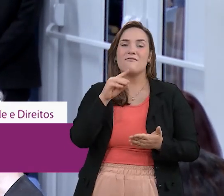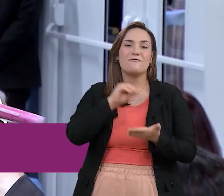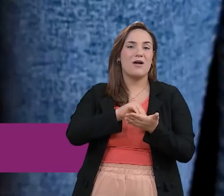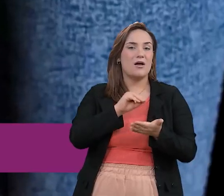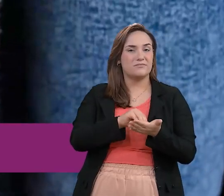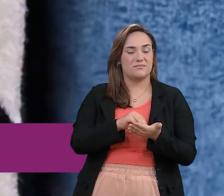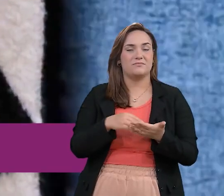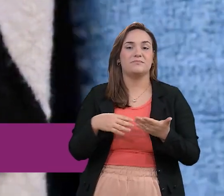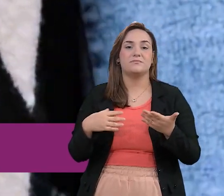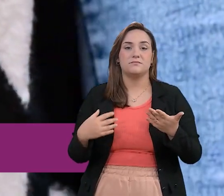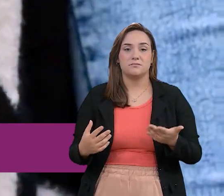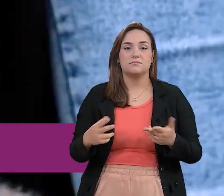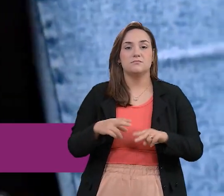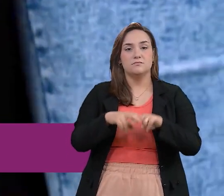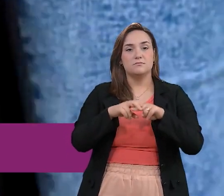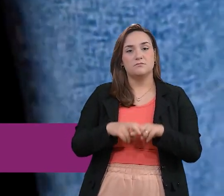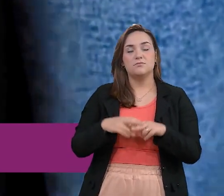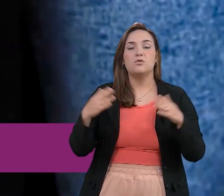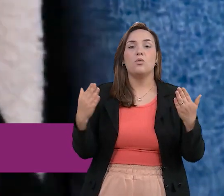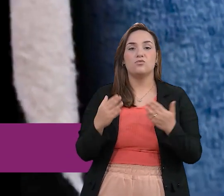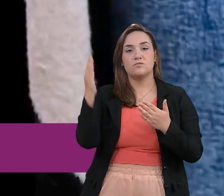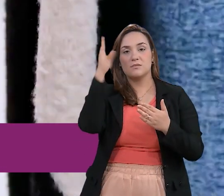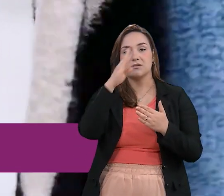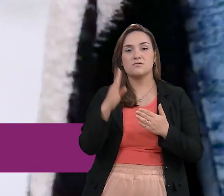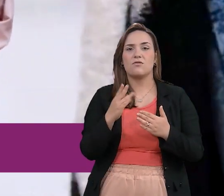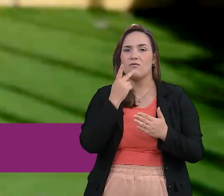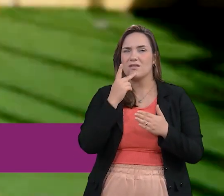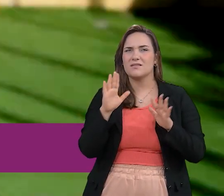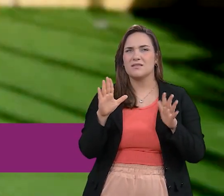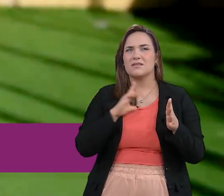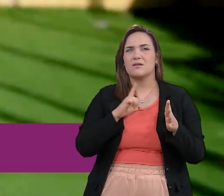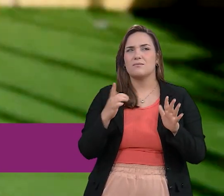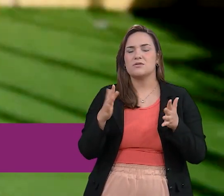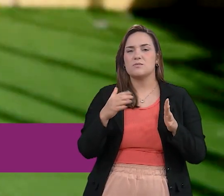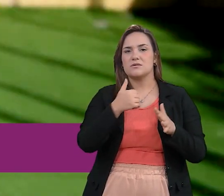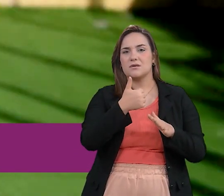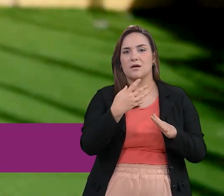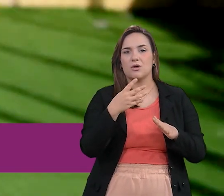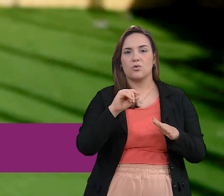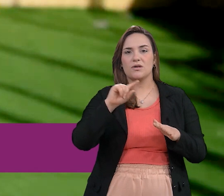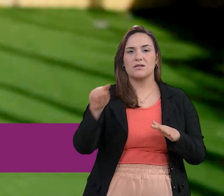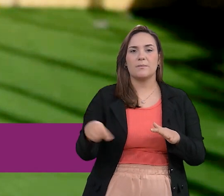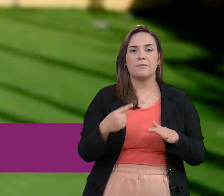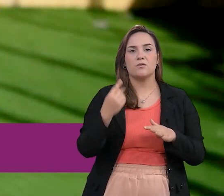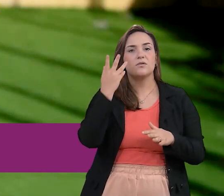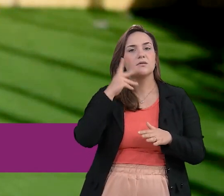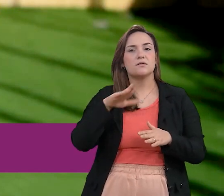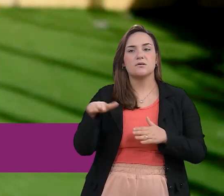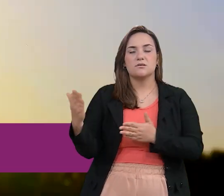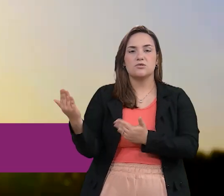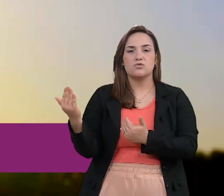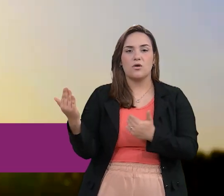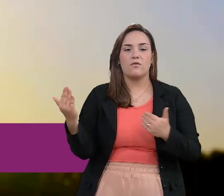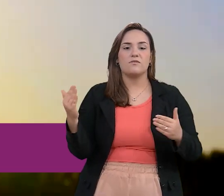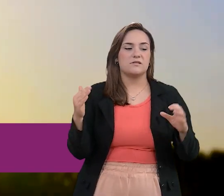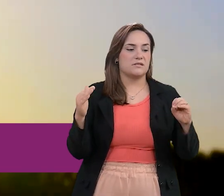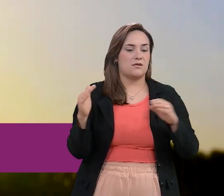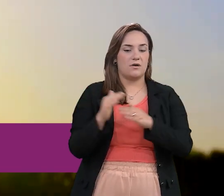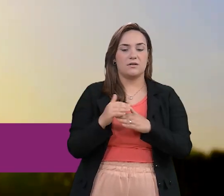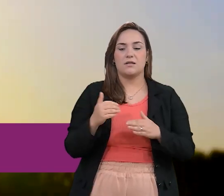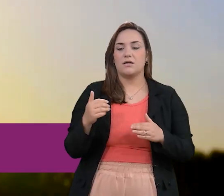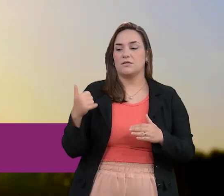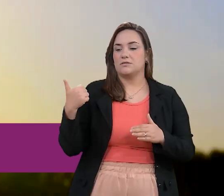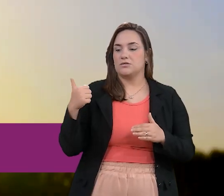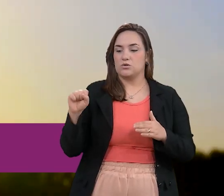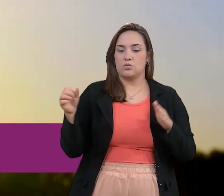parciais Então as projeções mais aceitas hoje no Brasil falo em torno de 140.000 crianças e adolescentes e orfandade de 0 a 18 anos